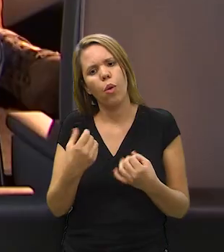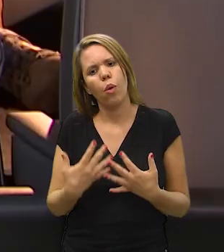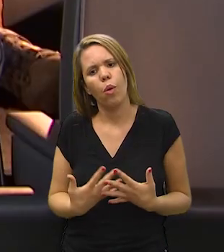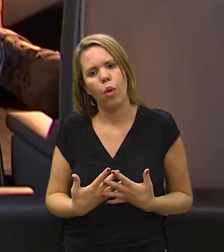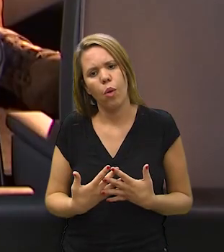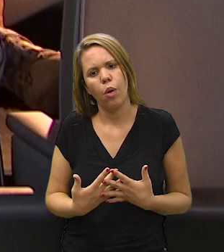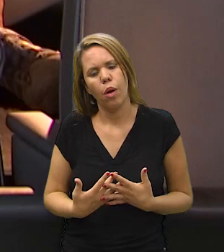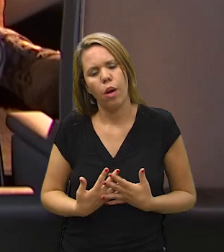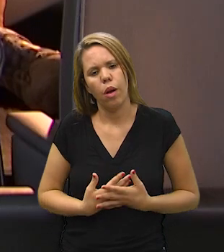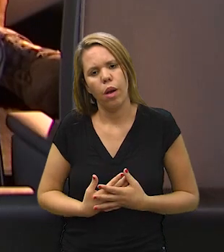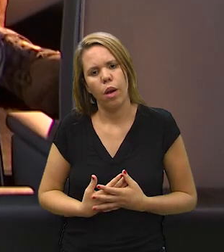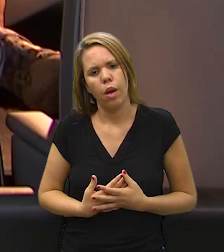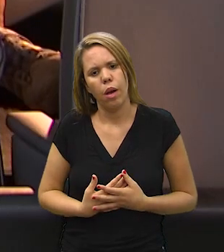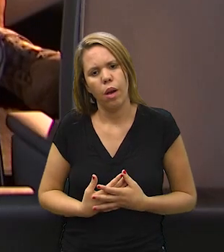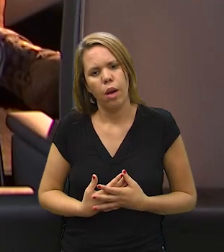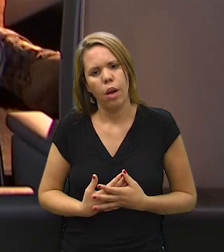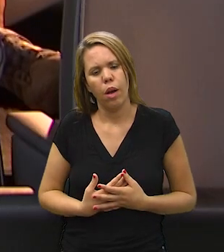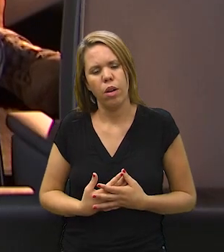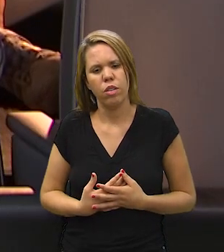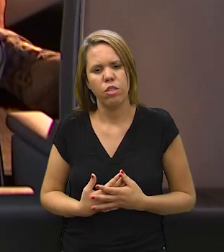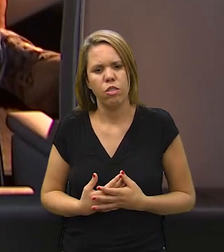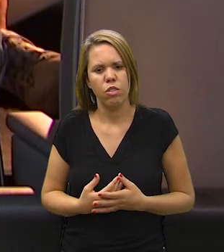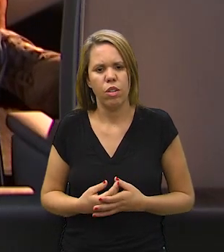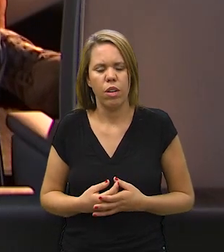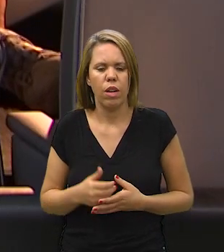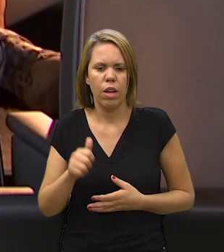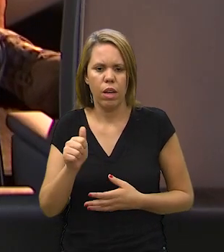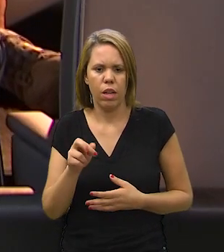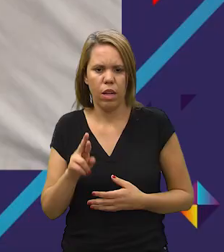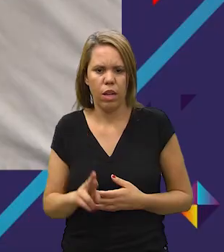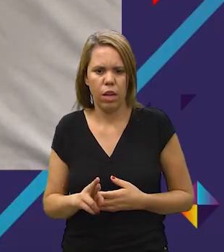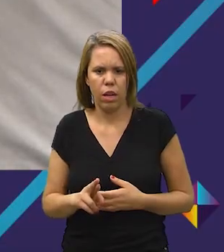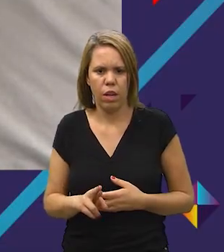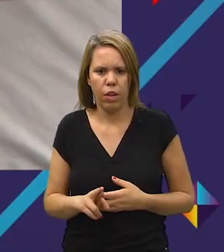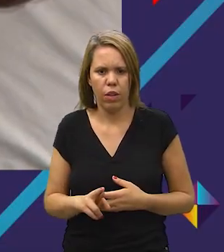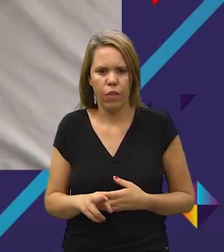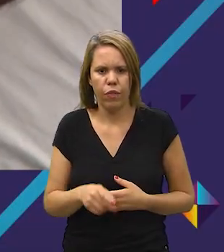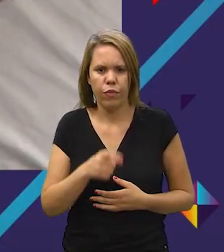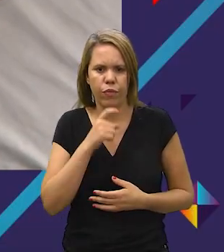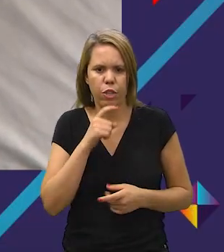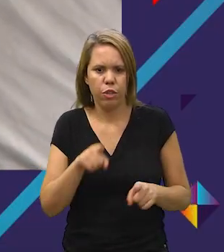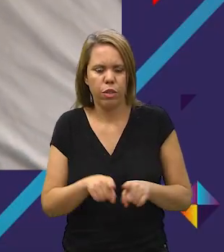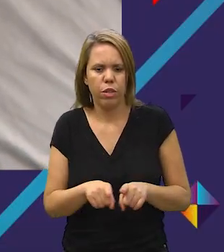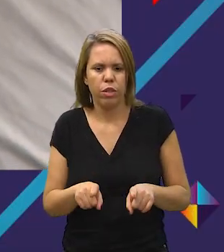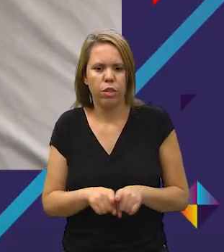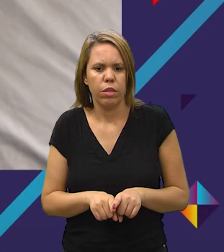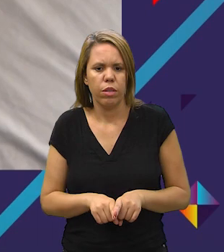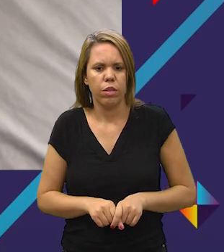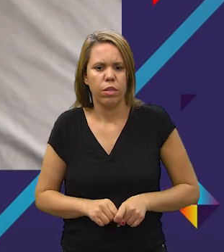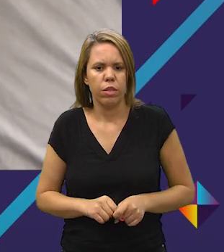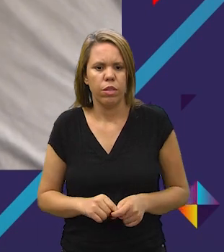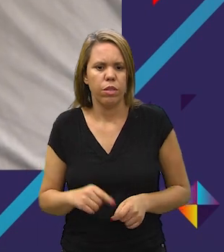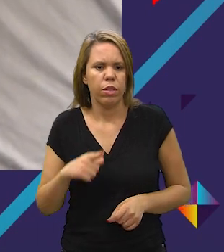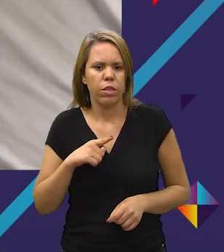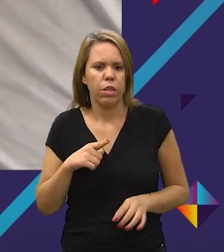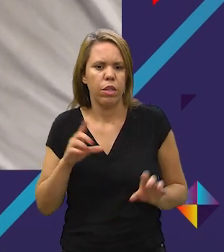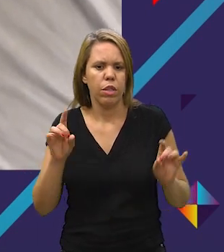autor? Lovecraft? H.P. Lovecraft. Do Lovecraft, no Ar Frio, só que com um quê